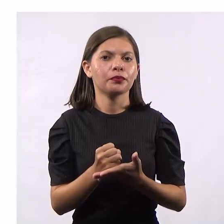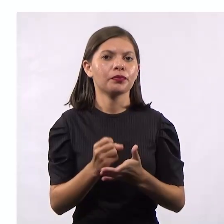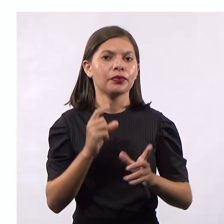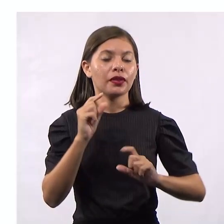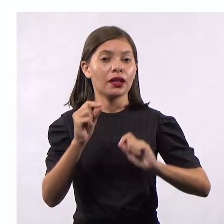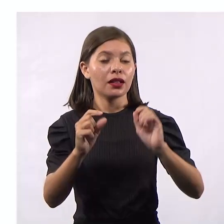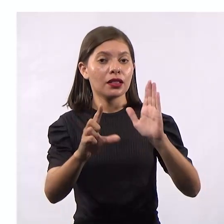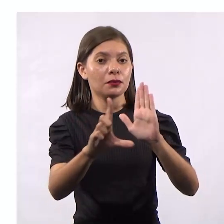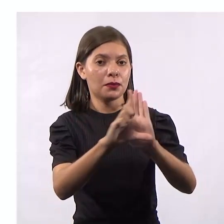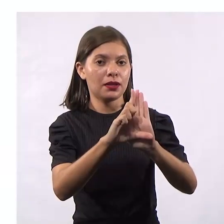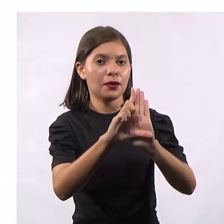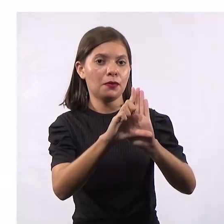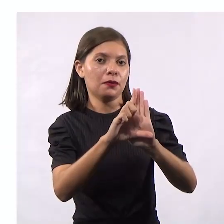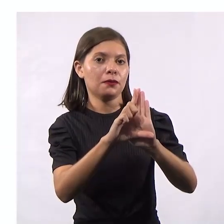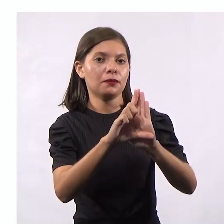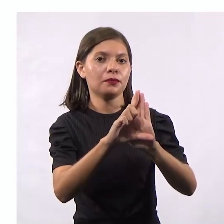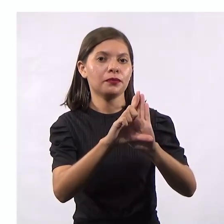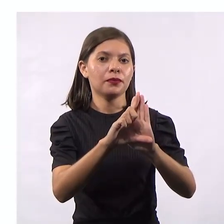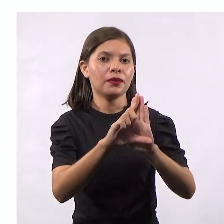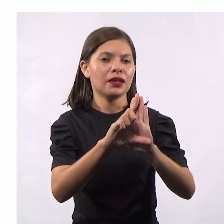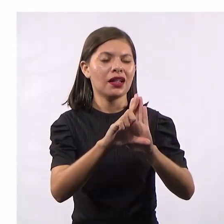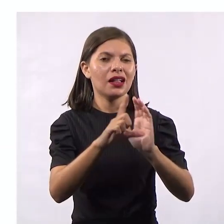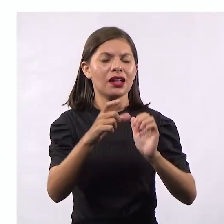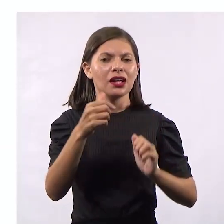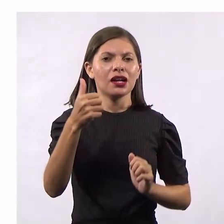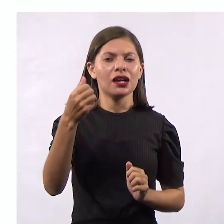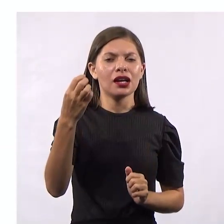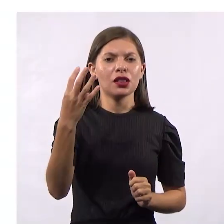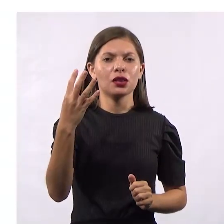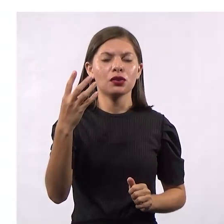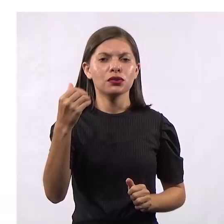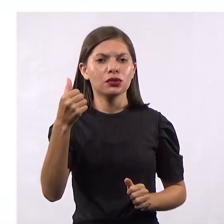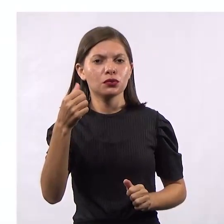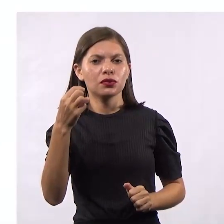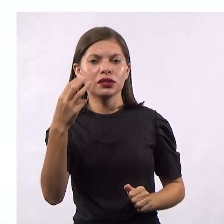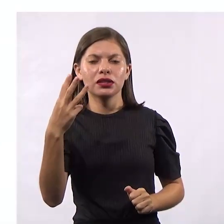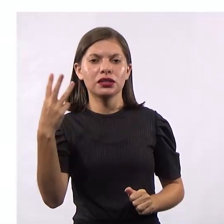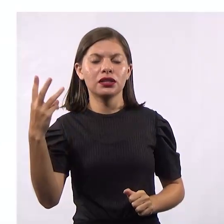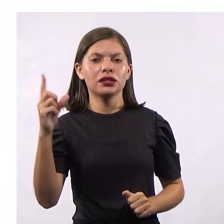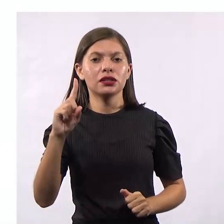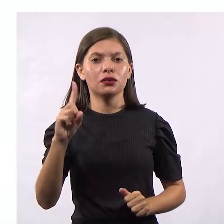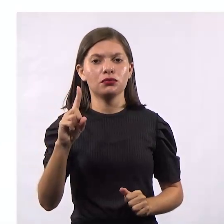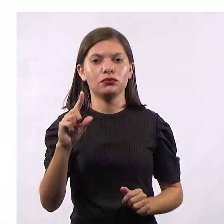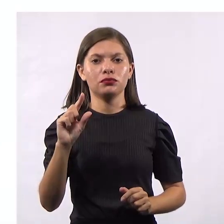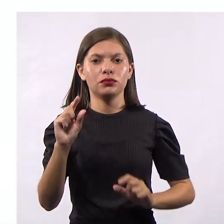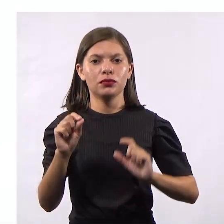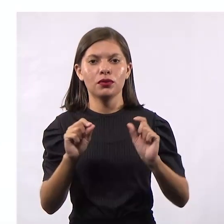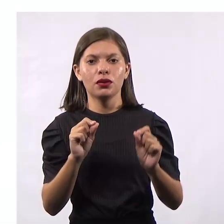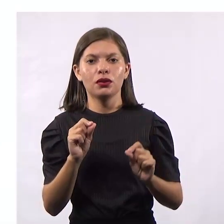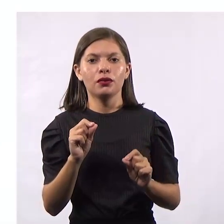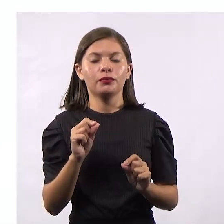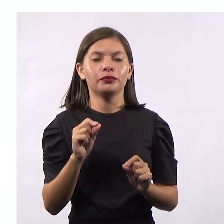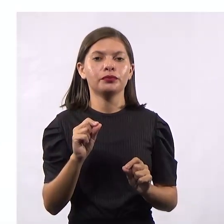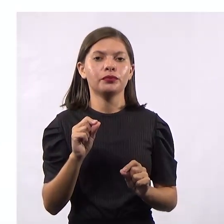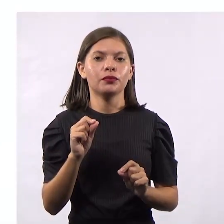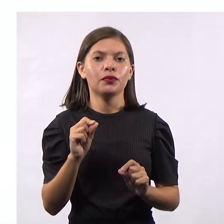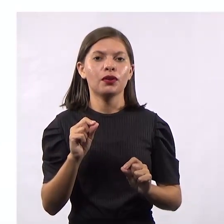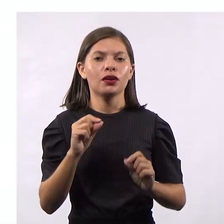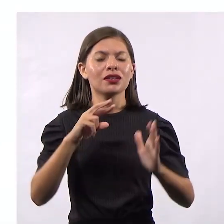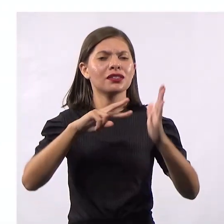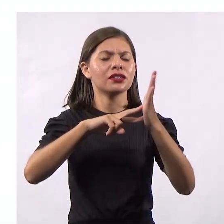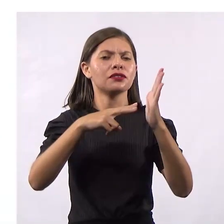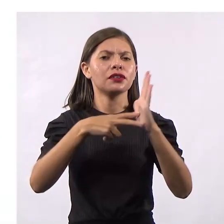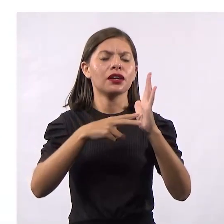até numa lei que não é a 14133, é na lei 8987. E o que é